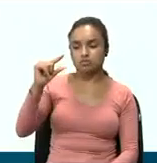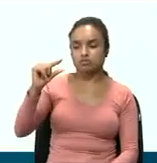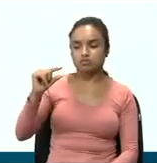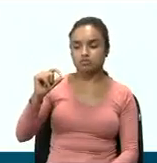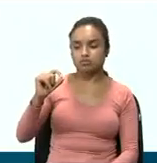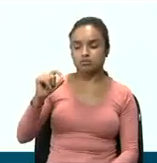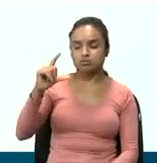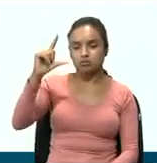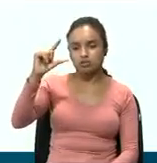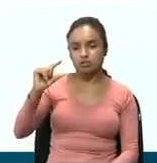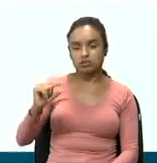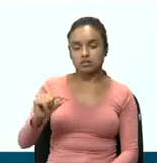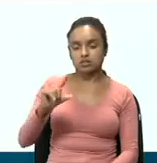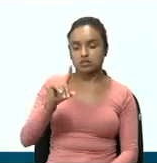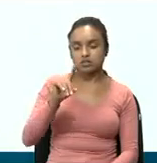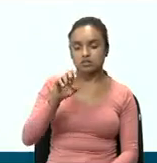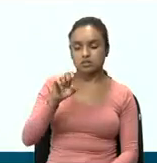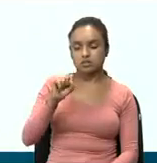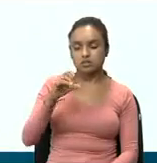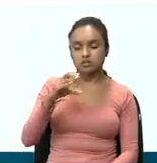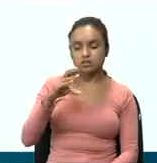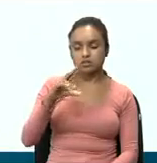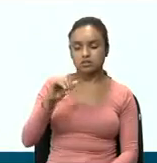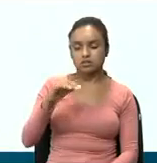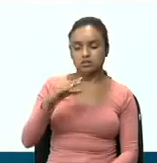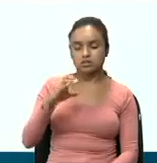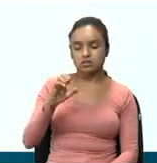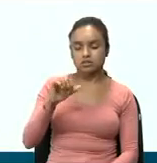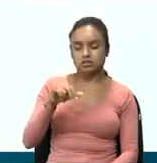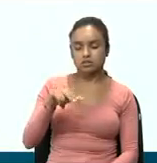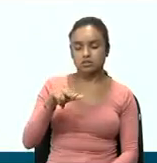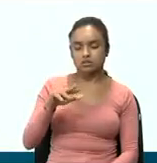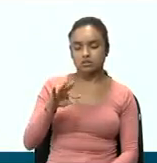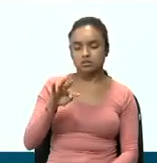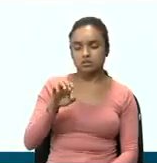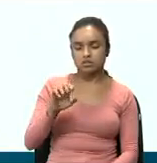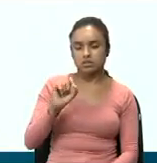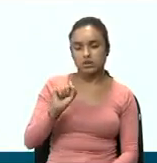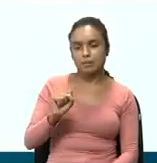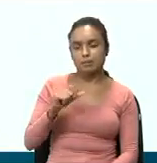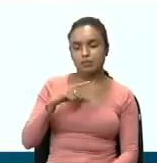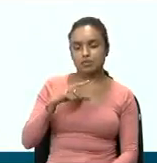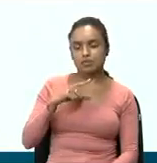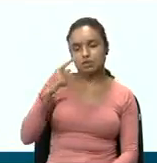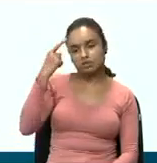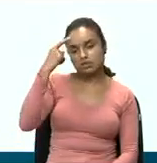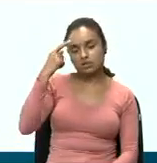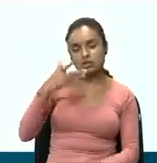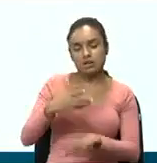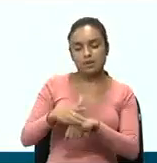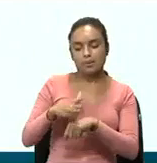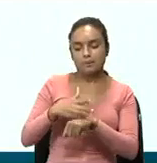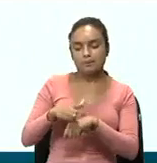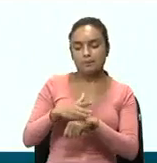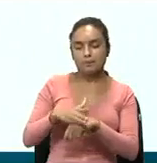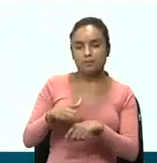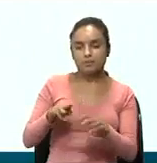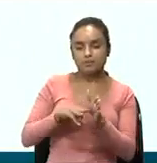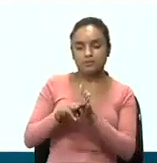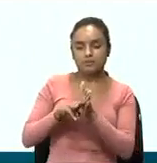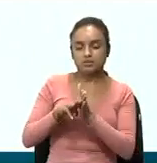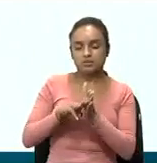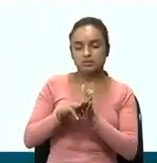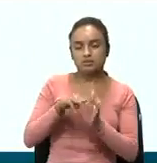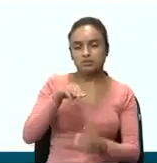ela é decrescente? Perfeito. Como ela é decrescente, eu já posso aplicar, então, o método, né,